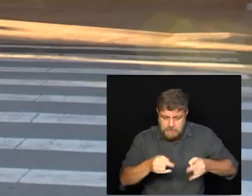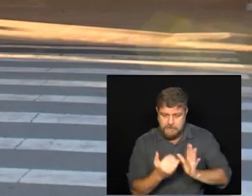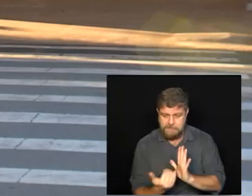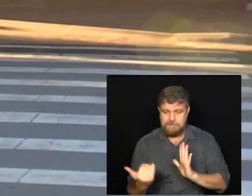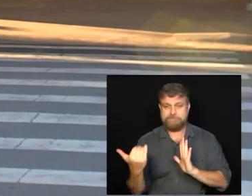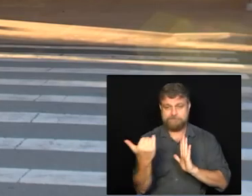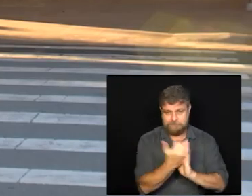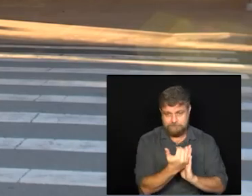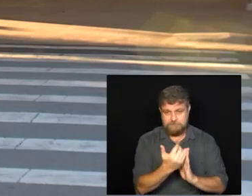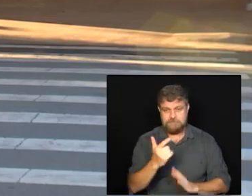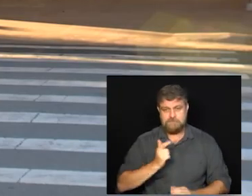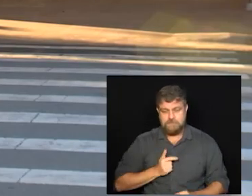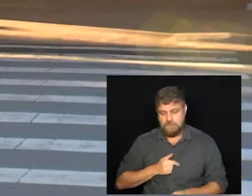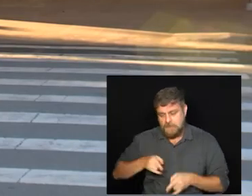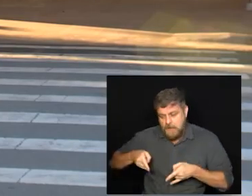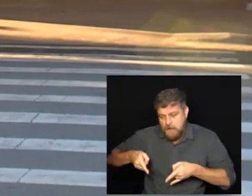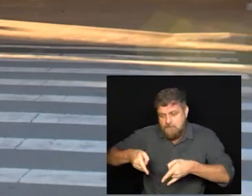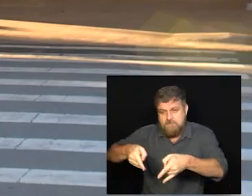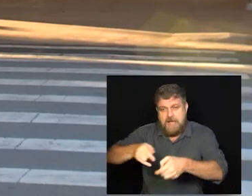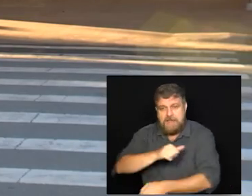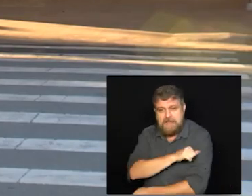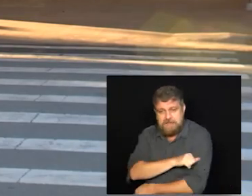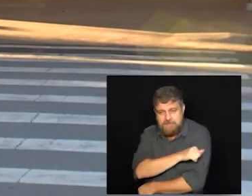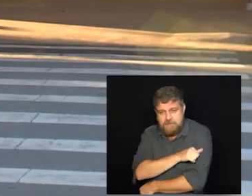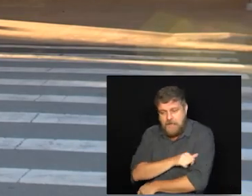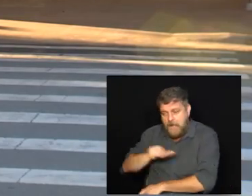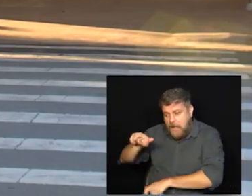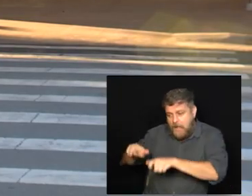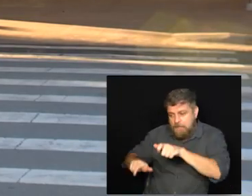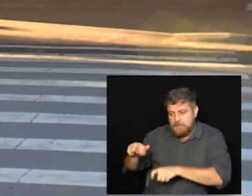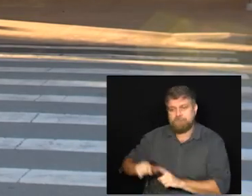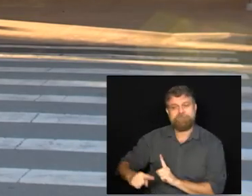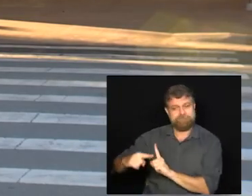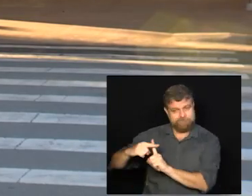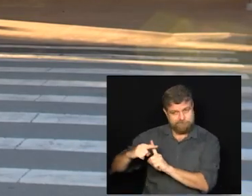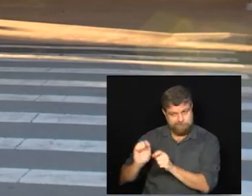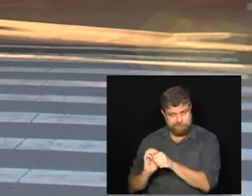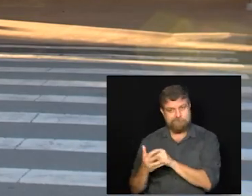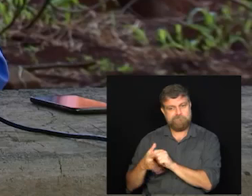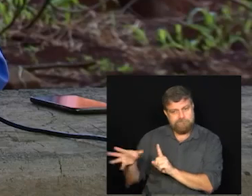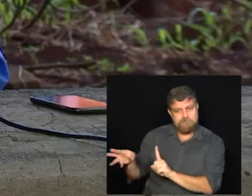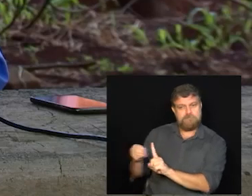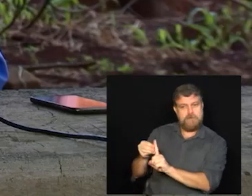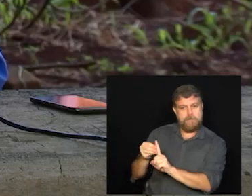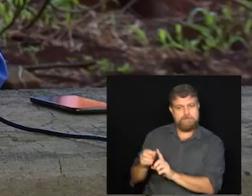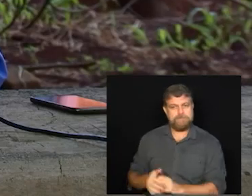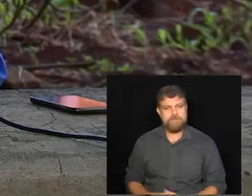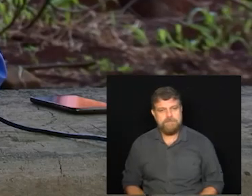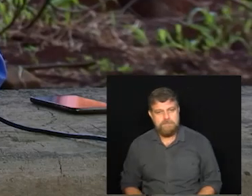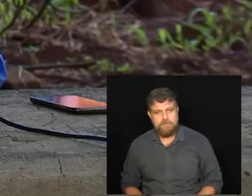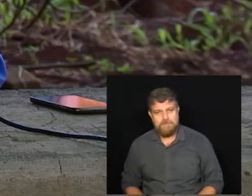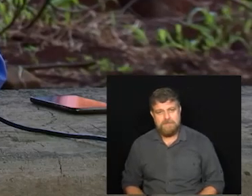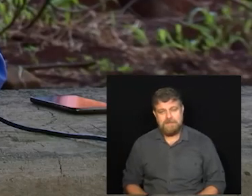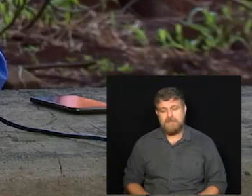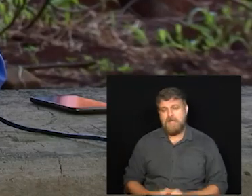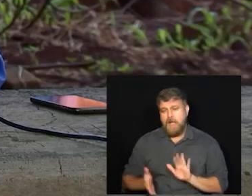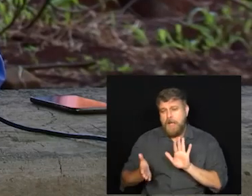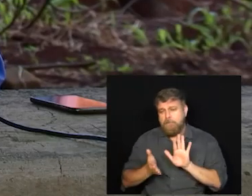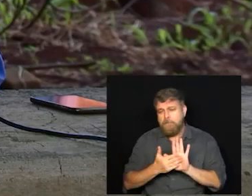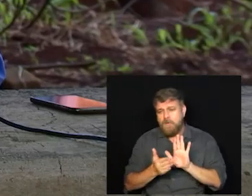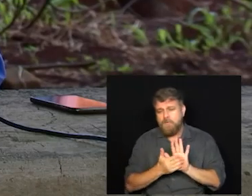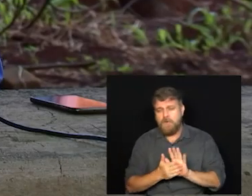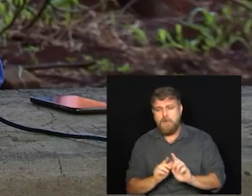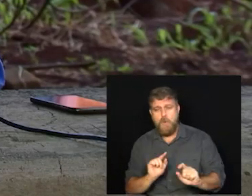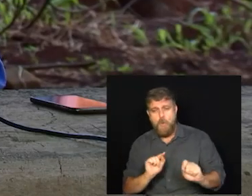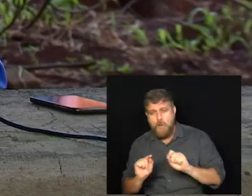serão abertos para enfermaria para pacientes que testaram positivo para Covid-19. A nossa proposta